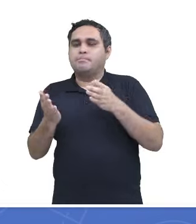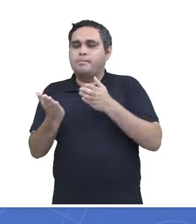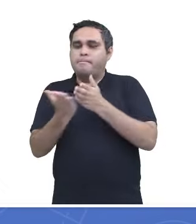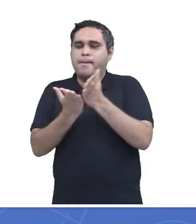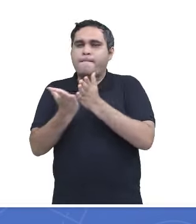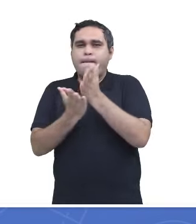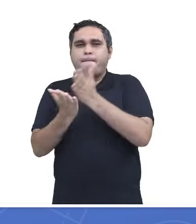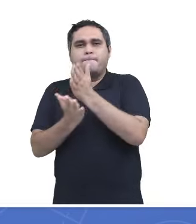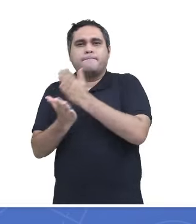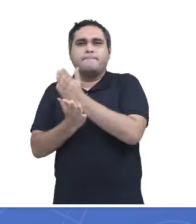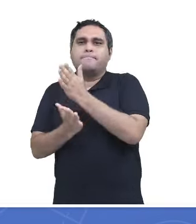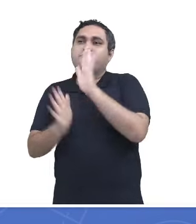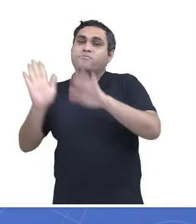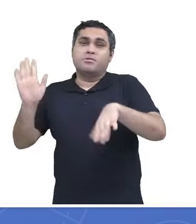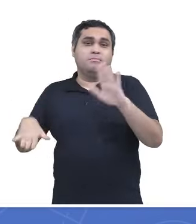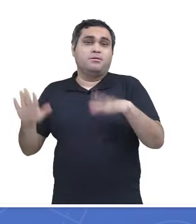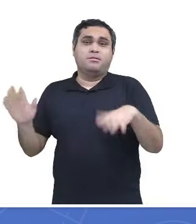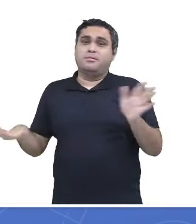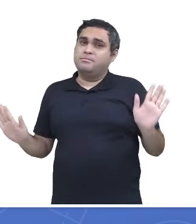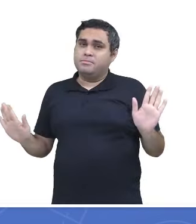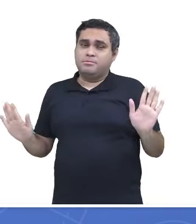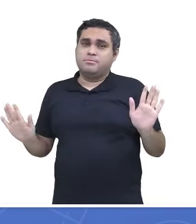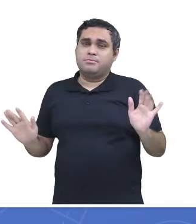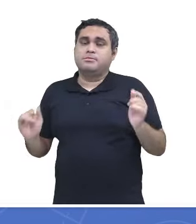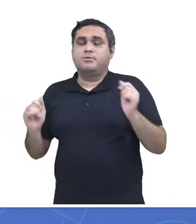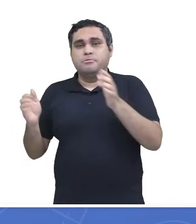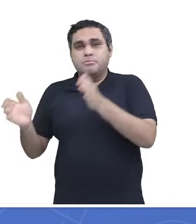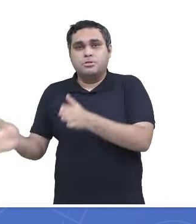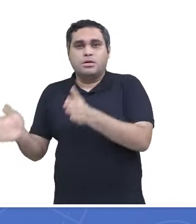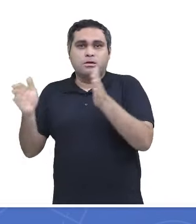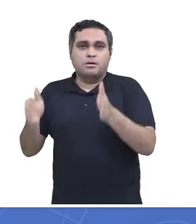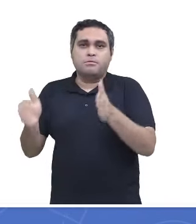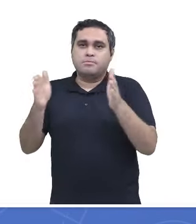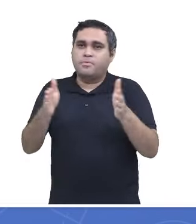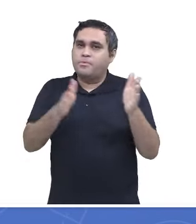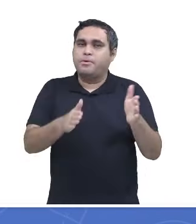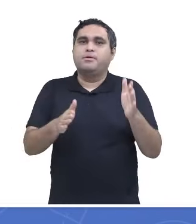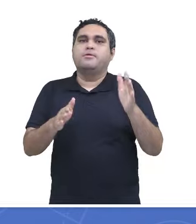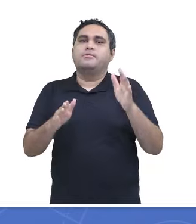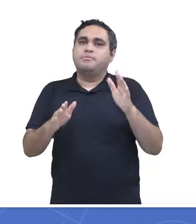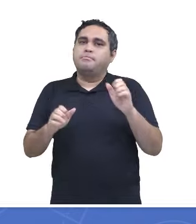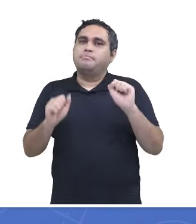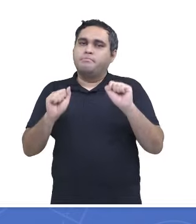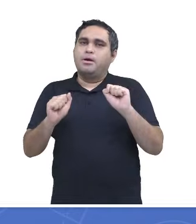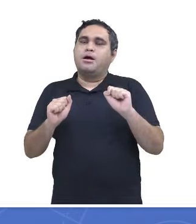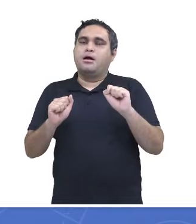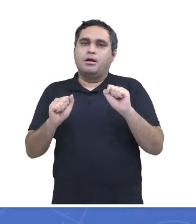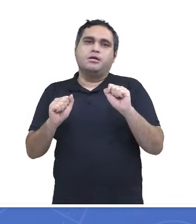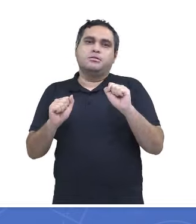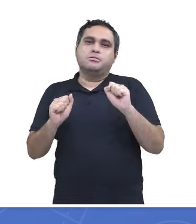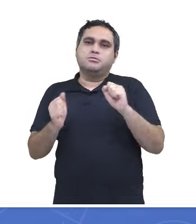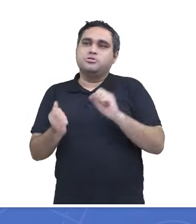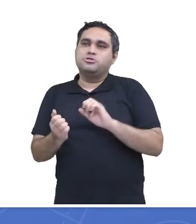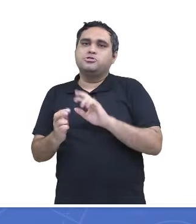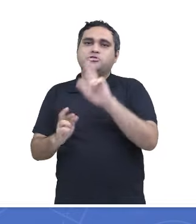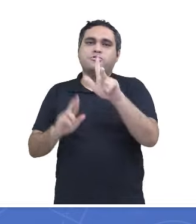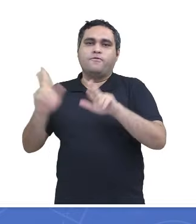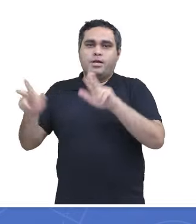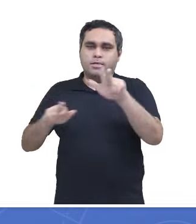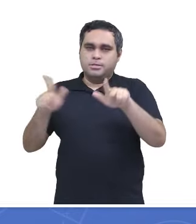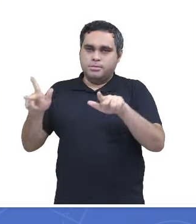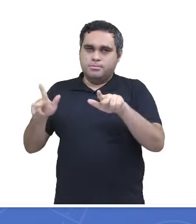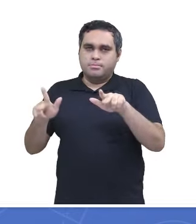situações em que as transições para a vida adulta elas podem ocorrer. Sugere-se que os processos